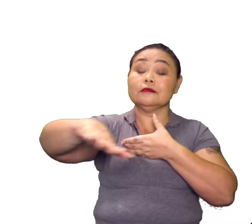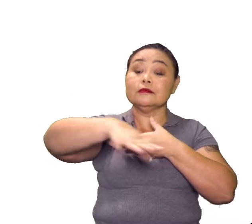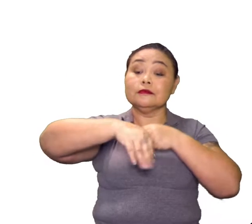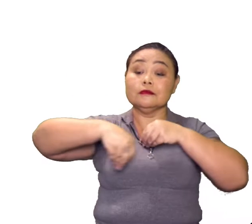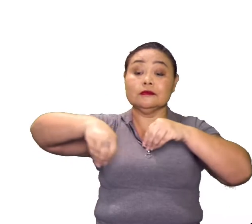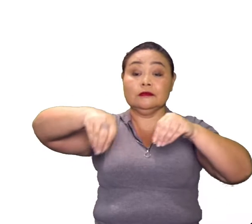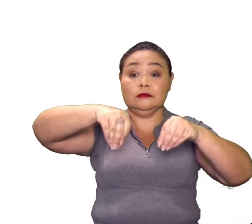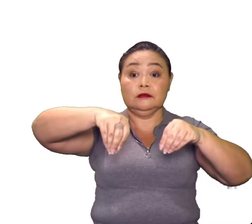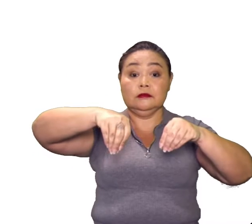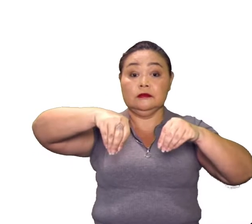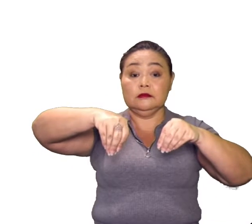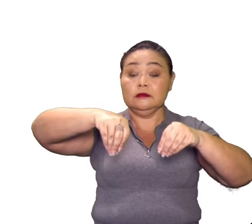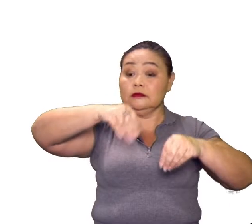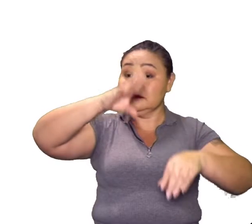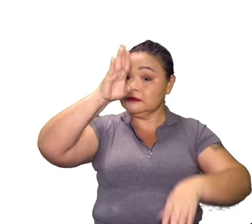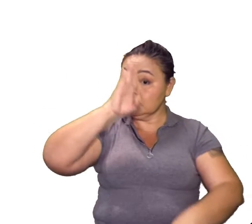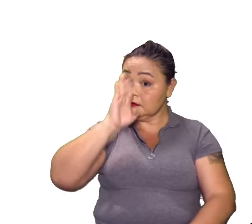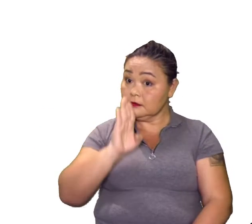território